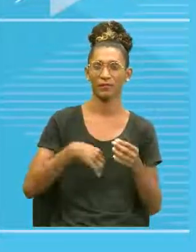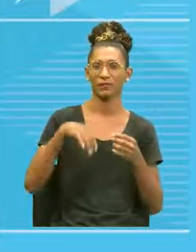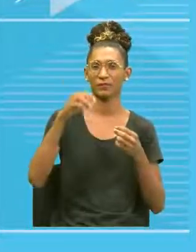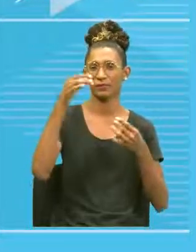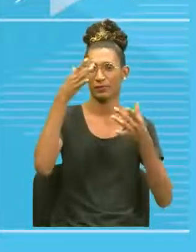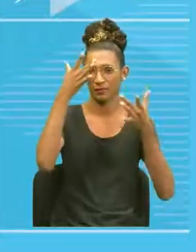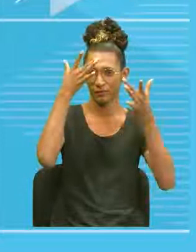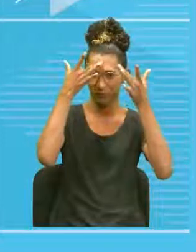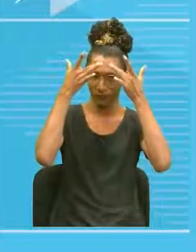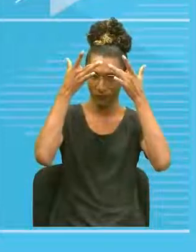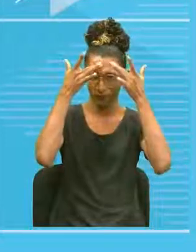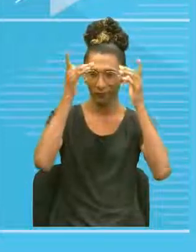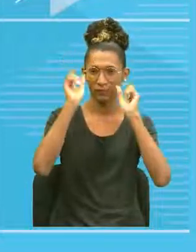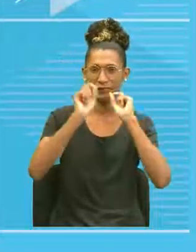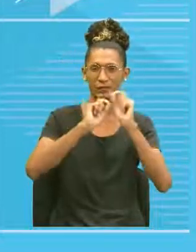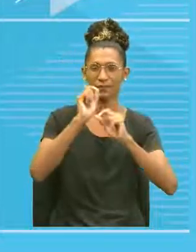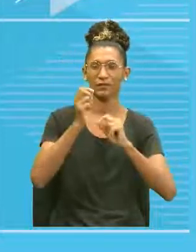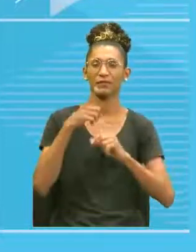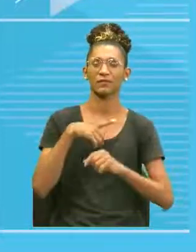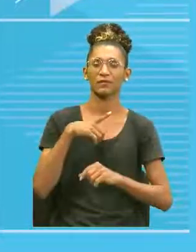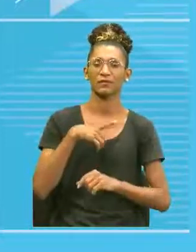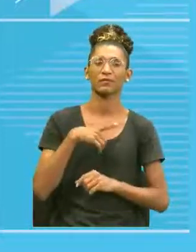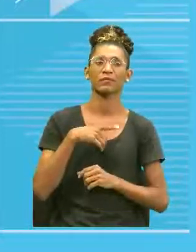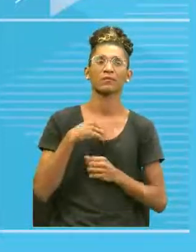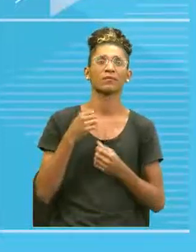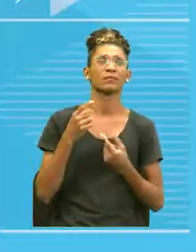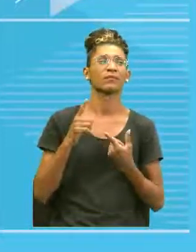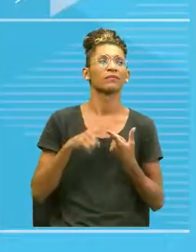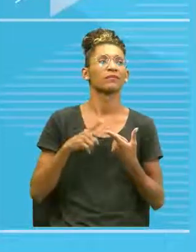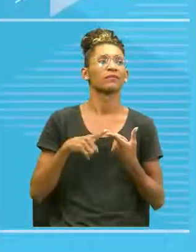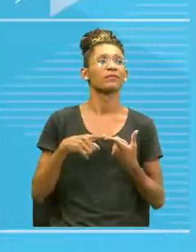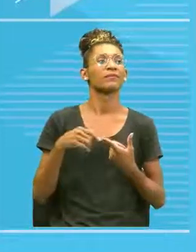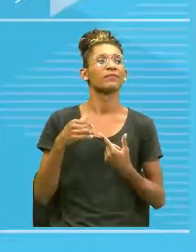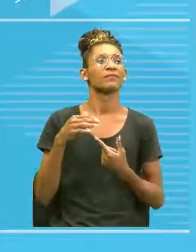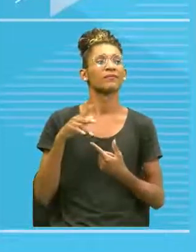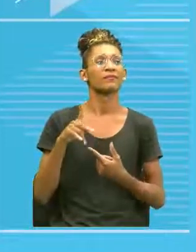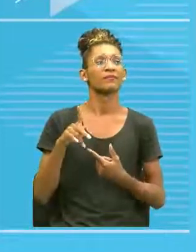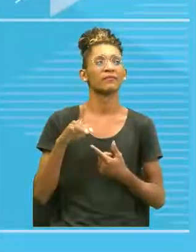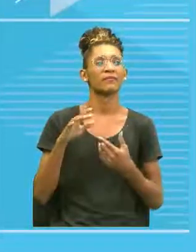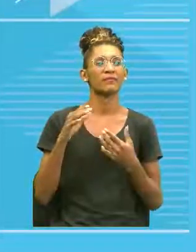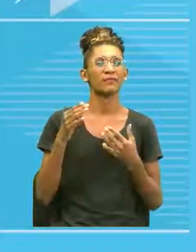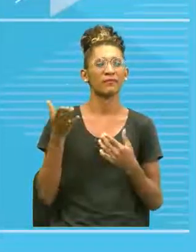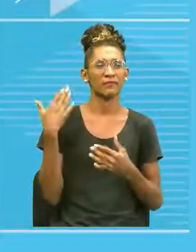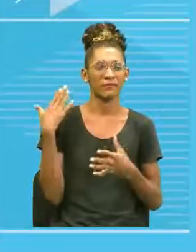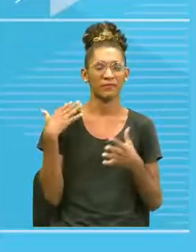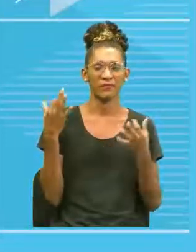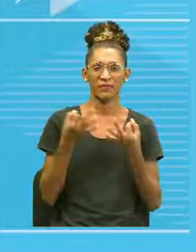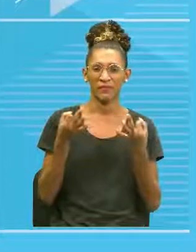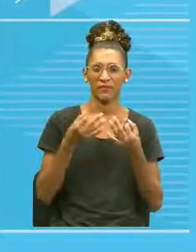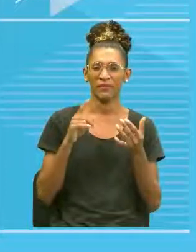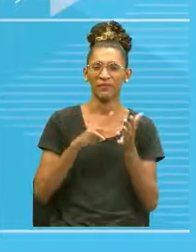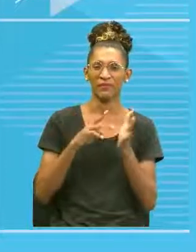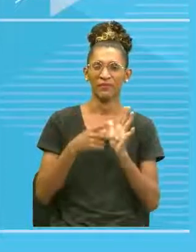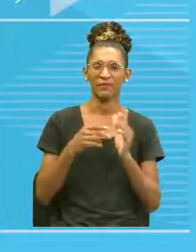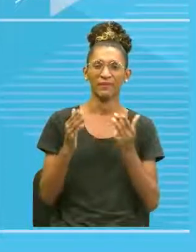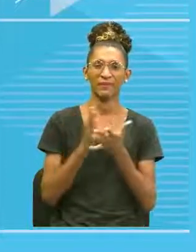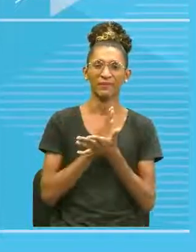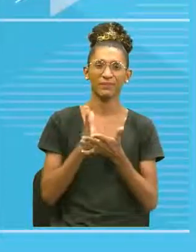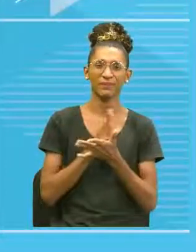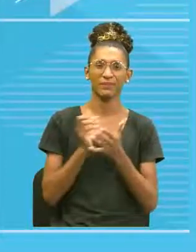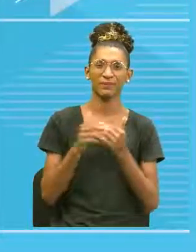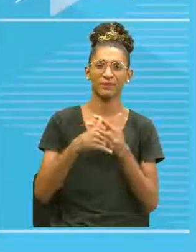memória a gente tem o Pretérito Perfeito é de uma ação completamente realizada